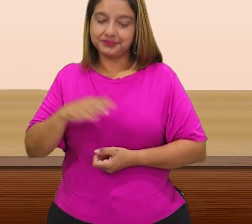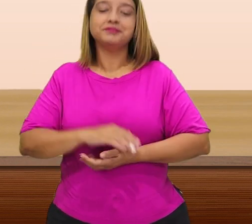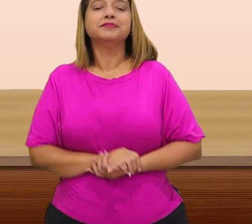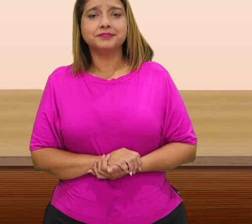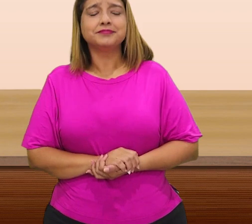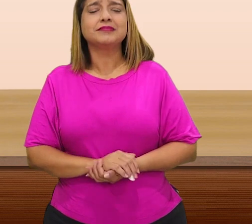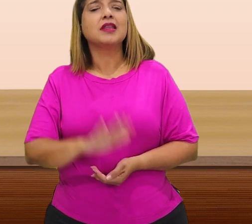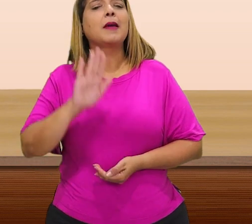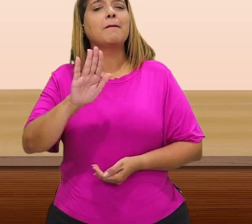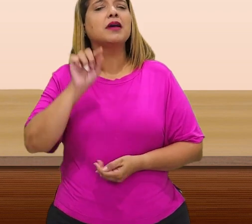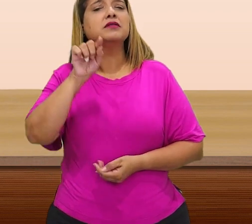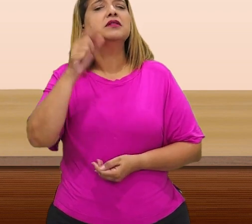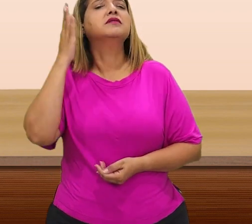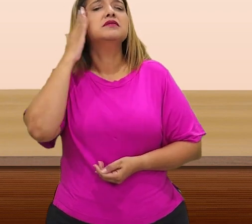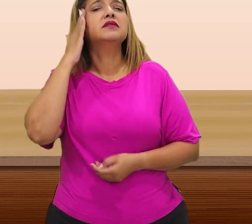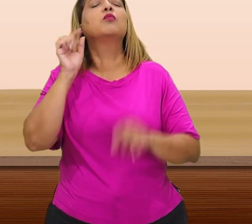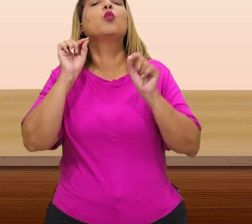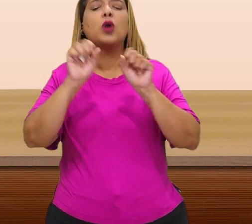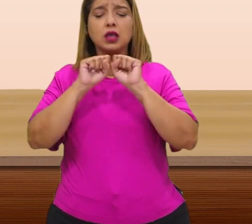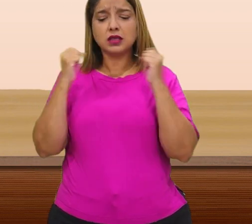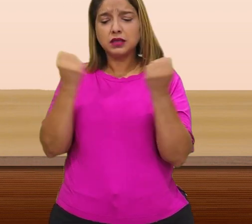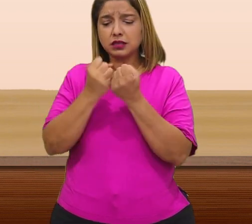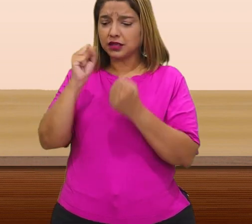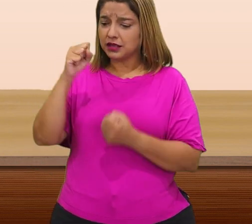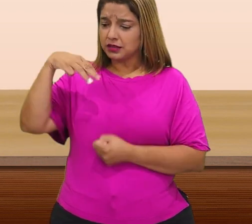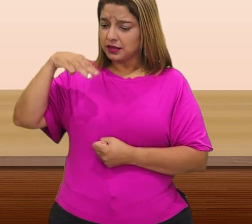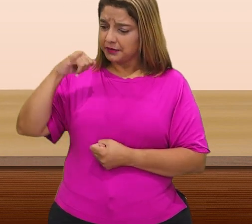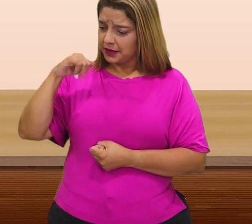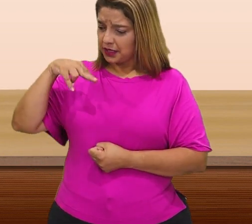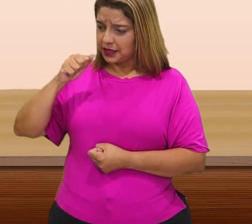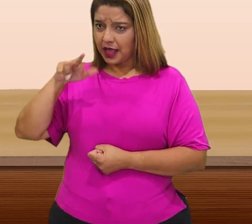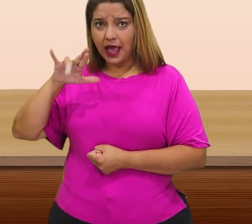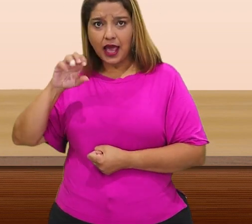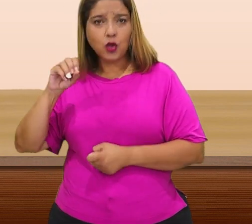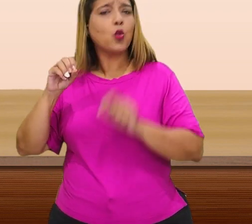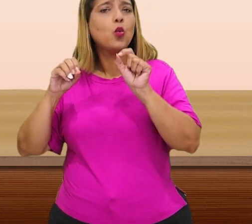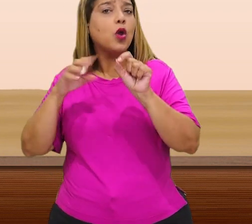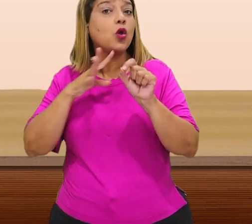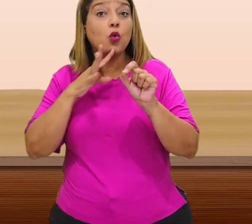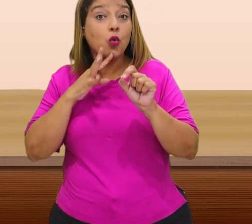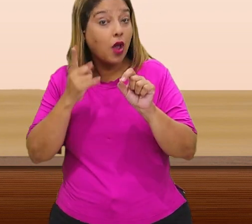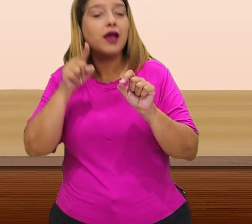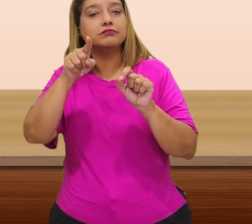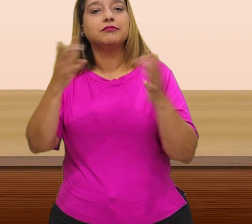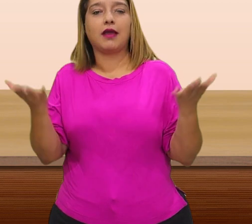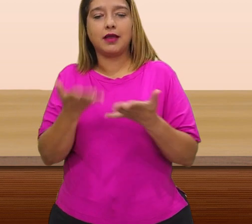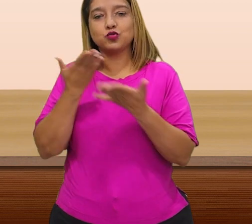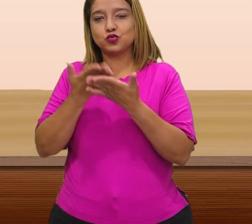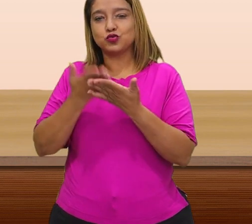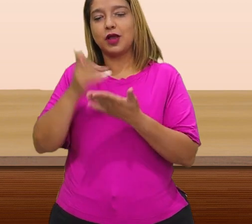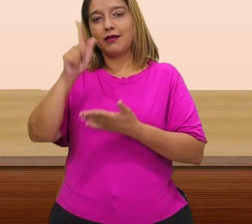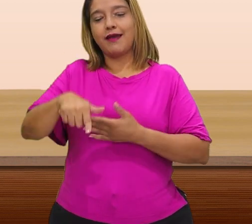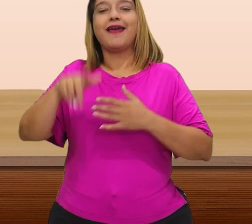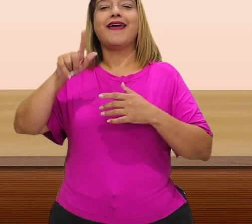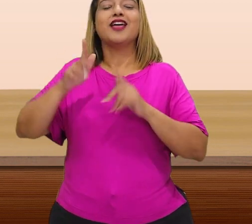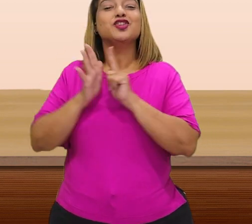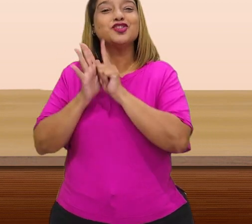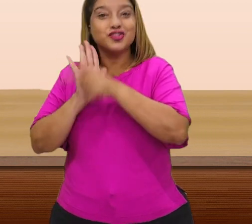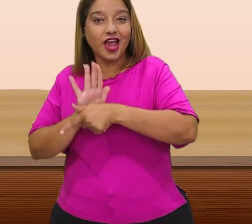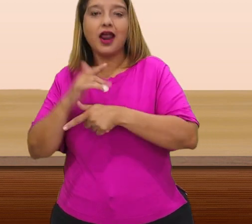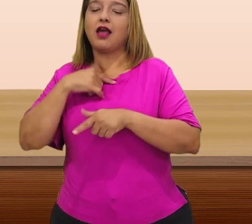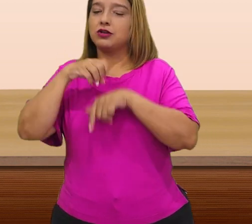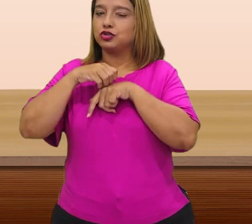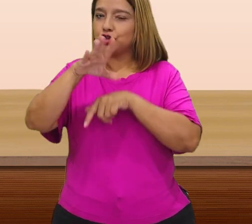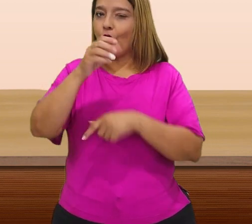Por falar nisso, vocês sabem o que é um seminário? Se não, ou querem estudar um pouco mais sobre esse gênero, eu tenho uma